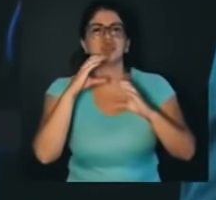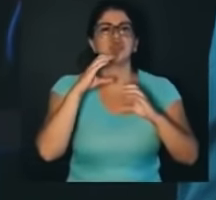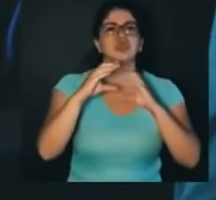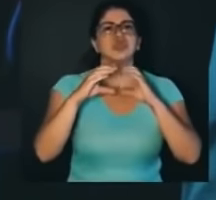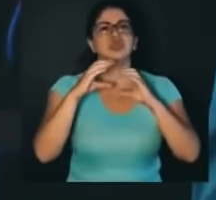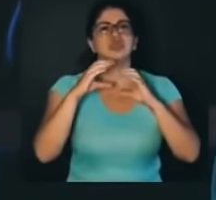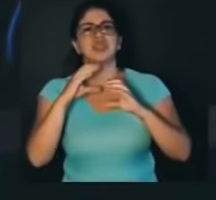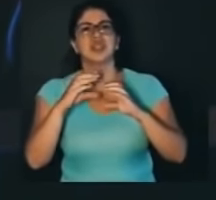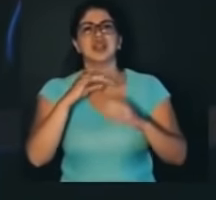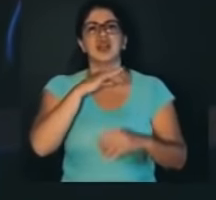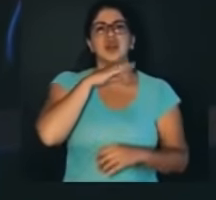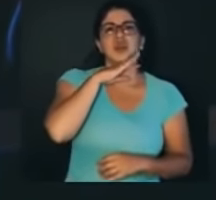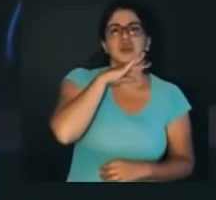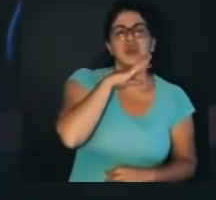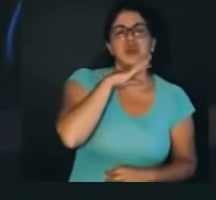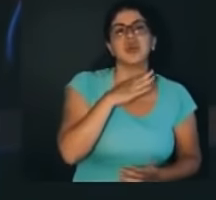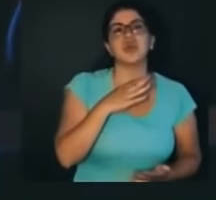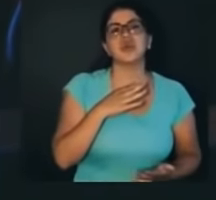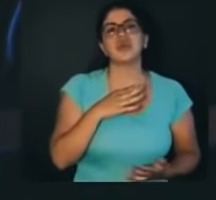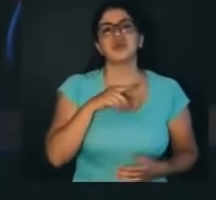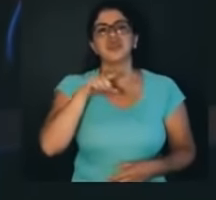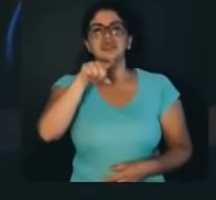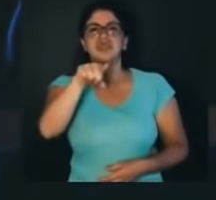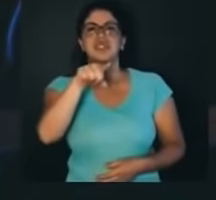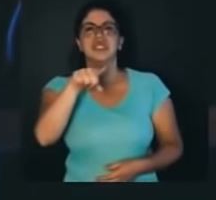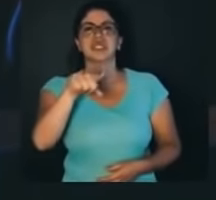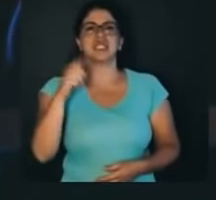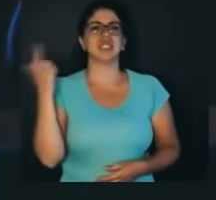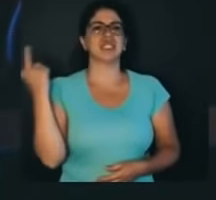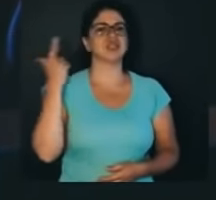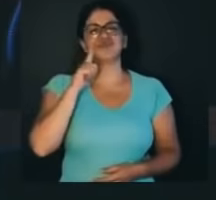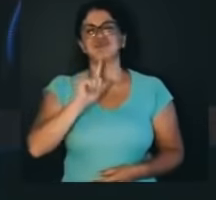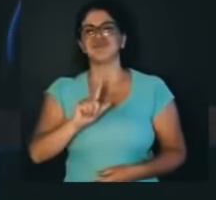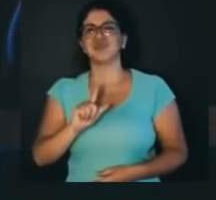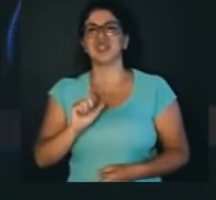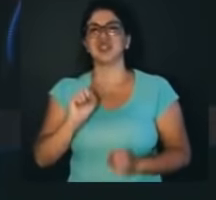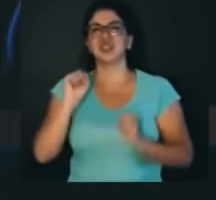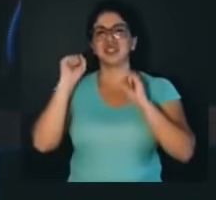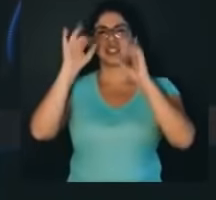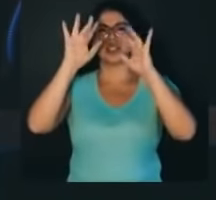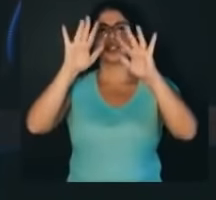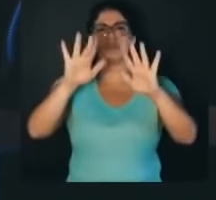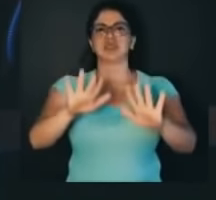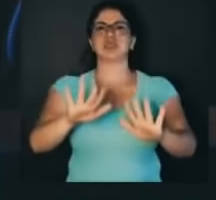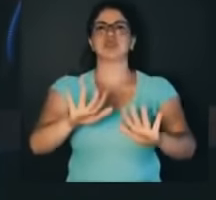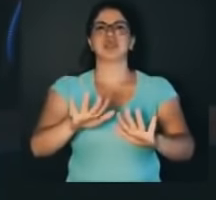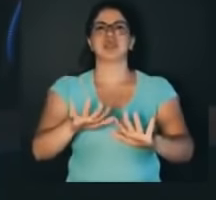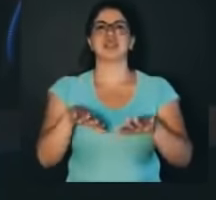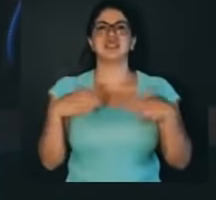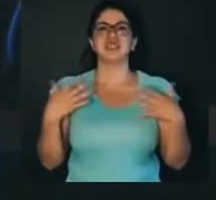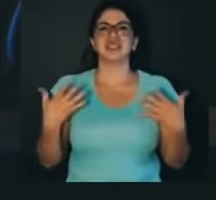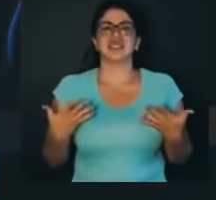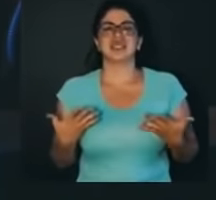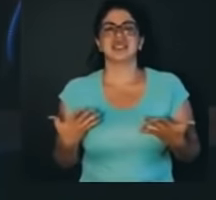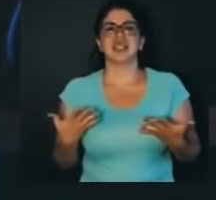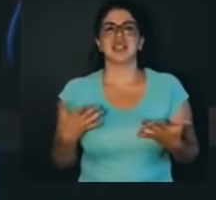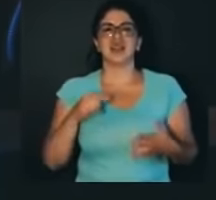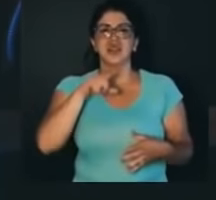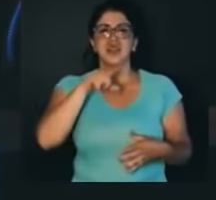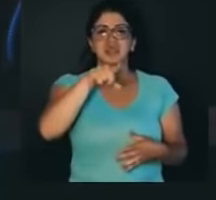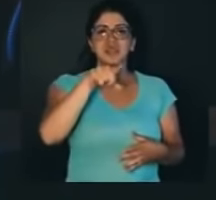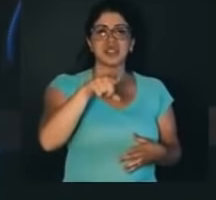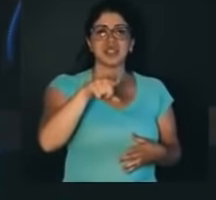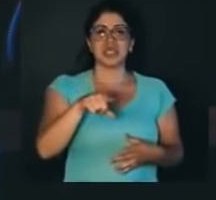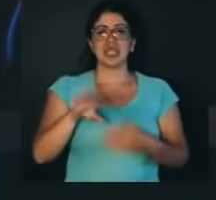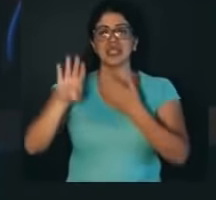palavras abençoar a outro, então provavelmente você esteja longe do Senhor. Então provavelmente você